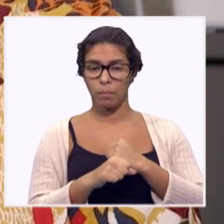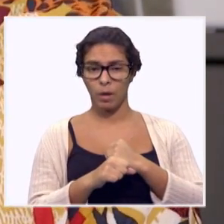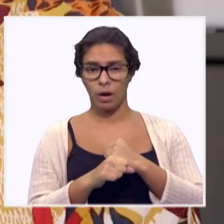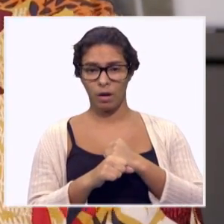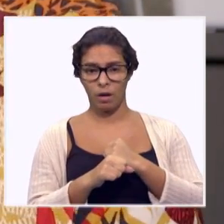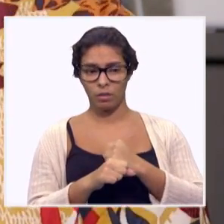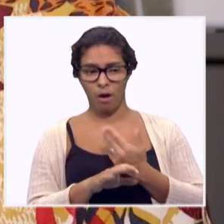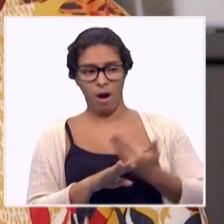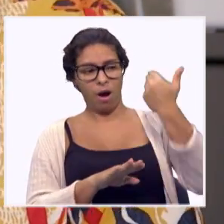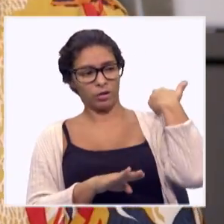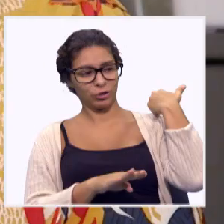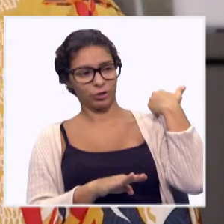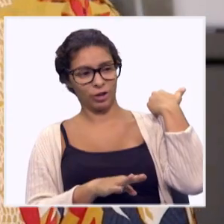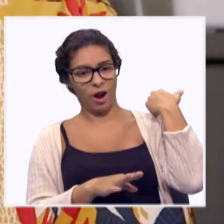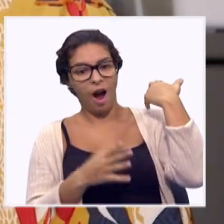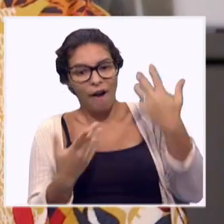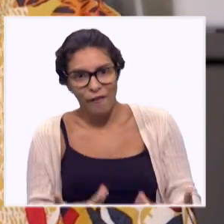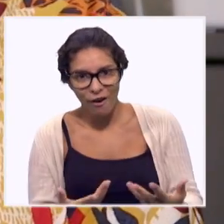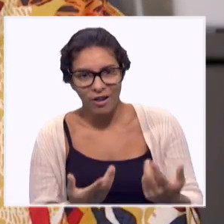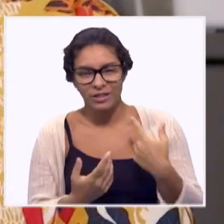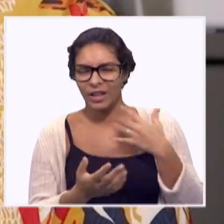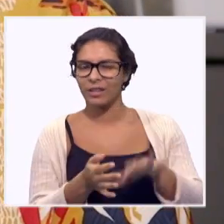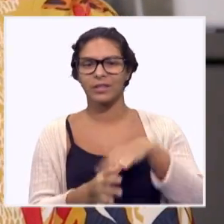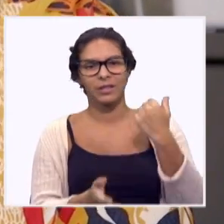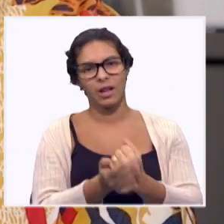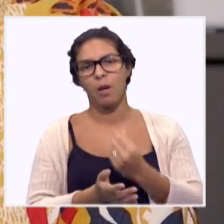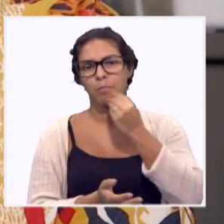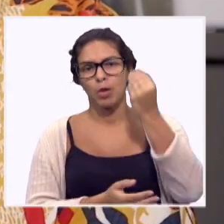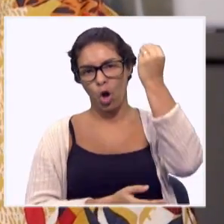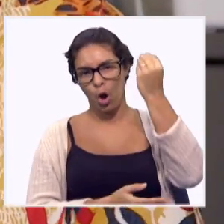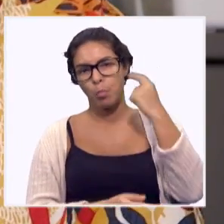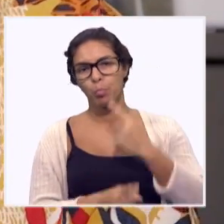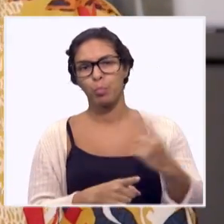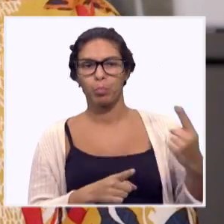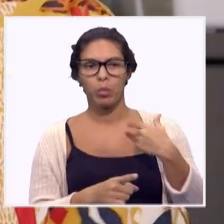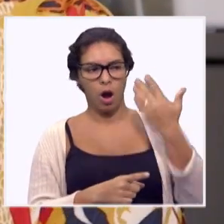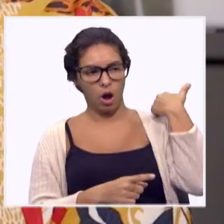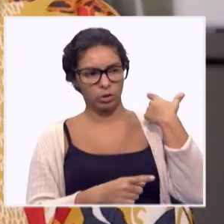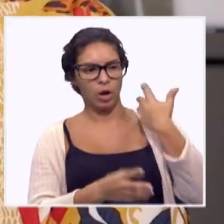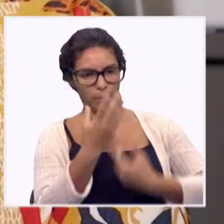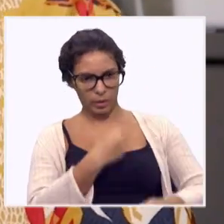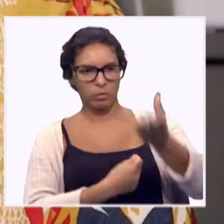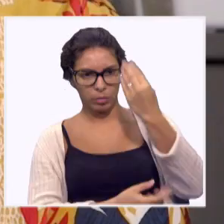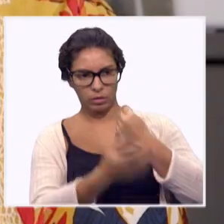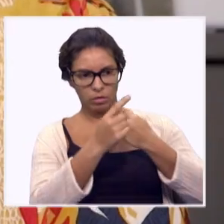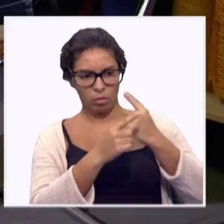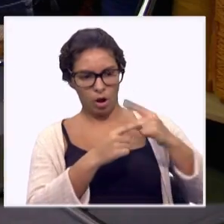do que o anterior, porque vou sempre aprendendo coisas com as peças que vou